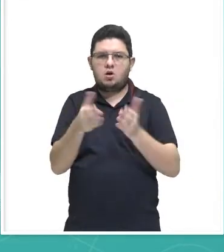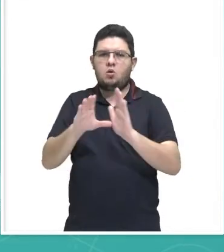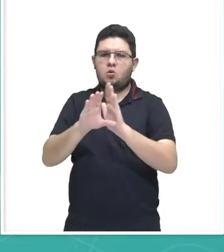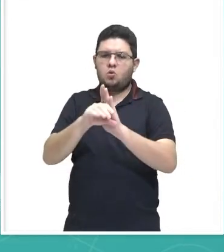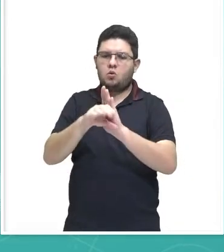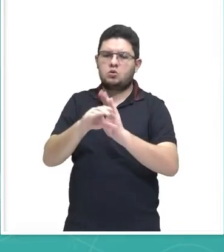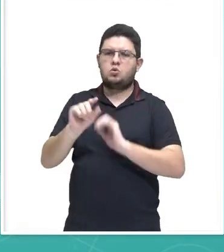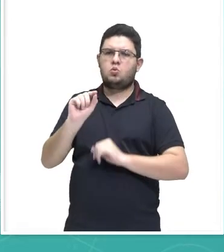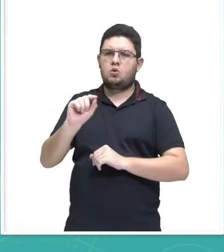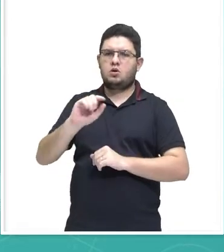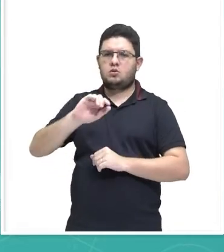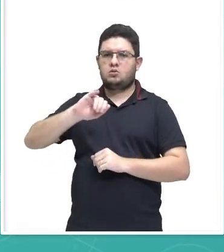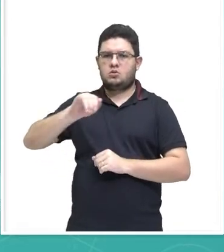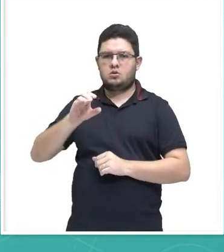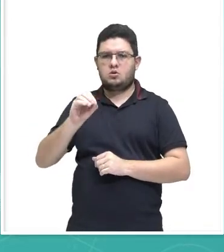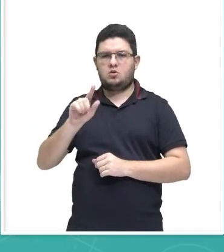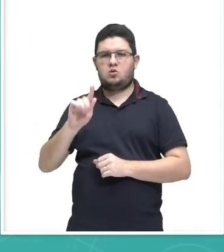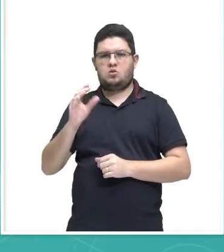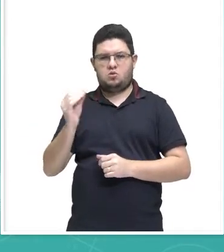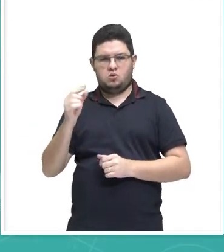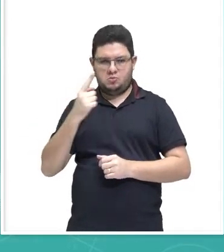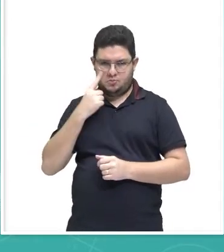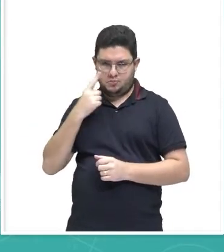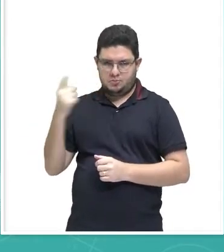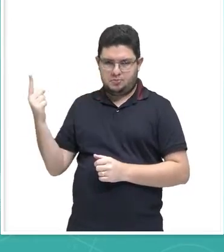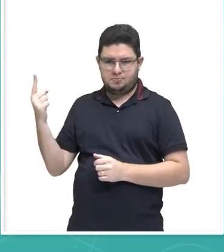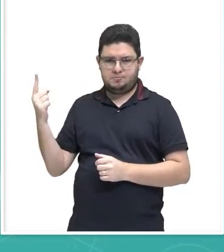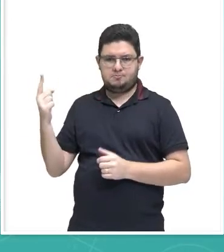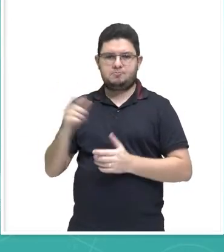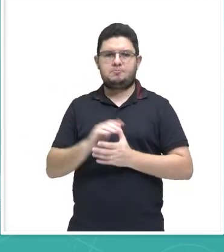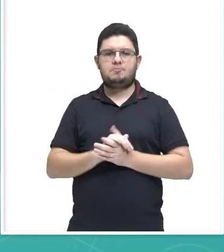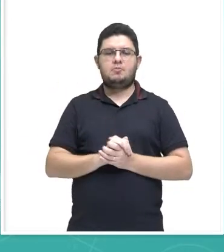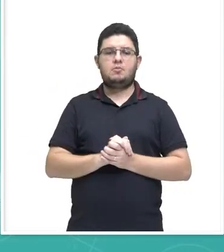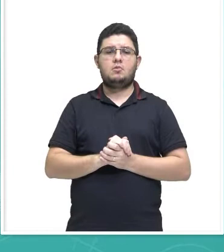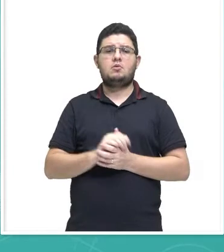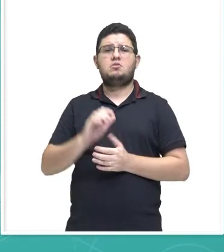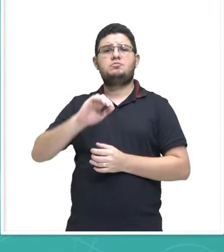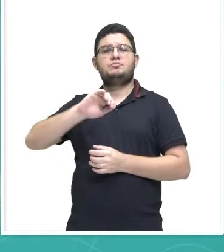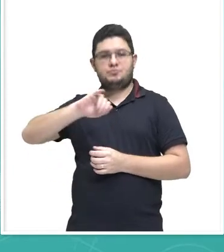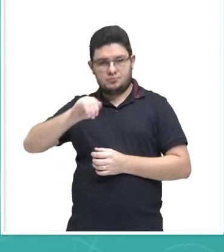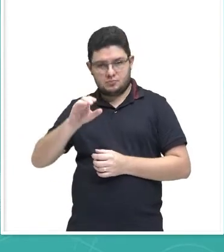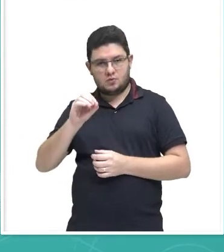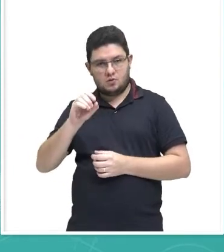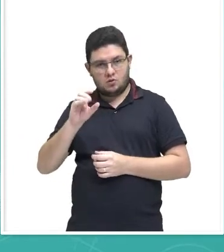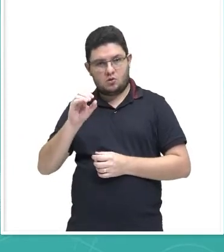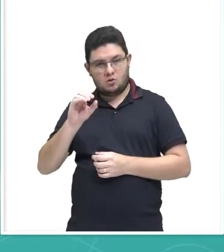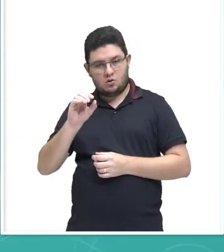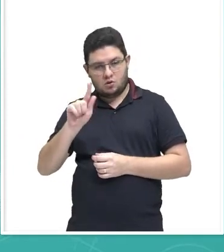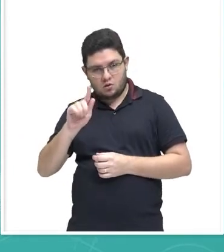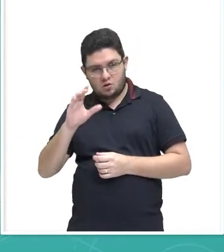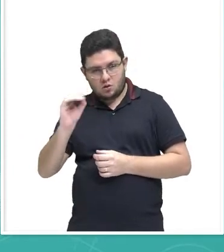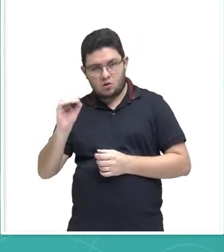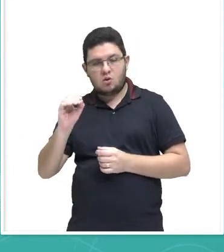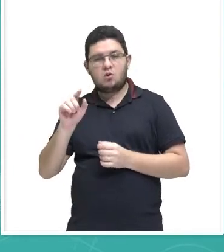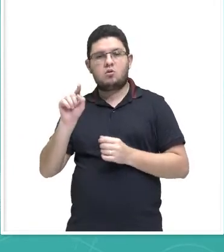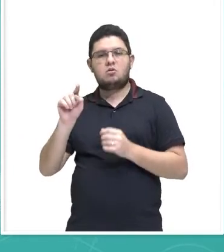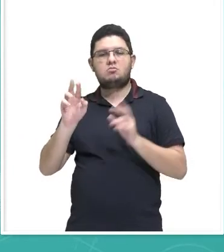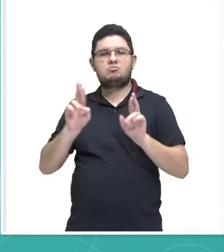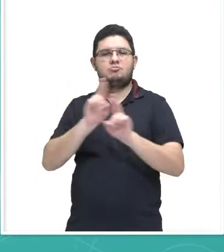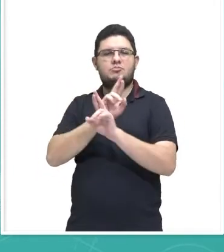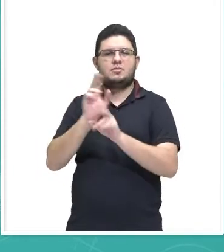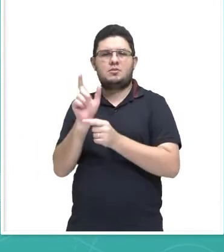jogo. Vamos lá? Muito bem, jogo é um termo do latim jocus,